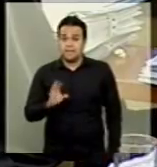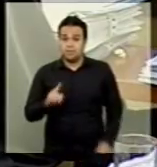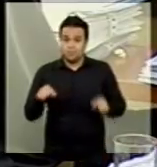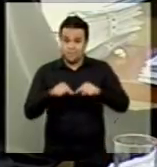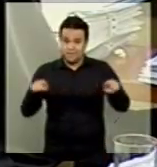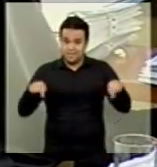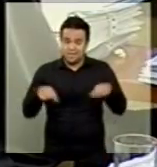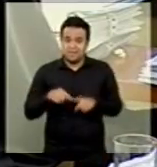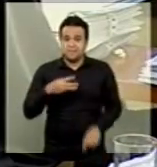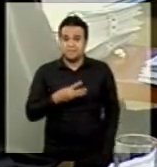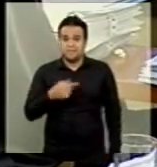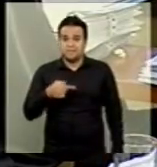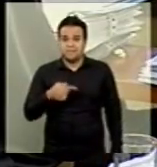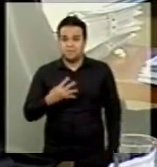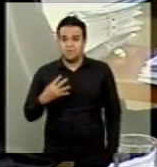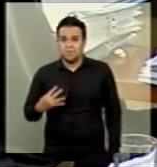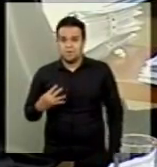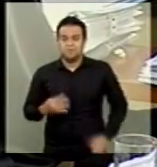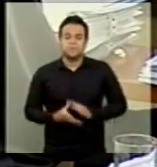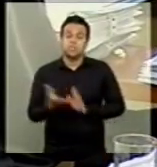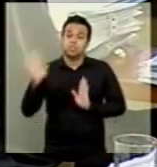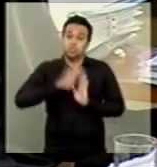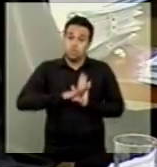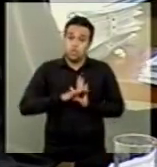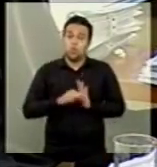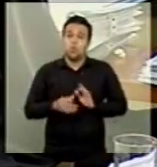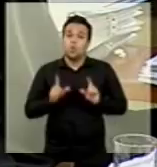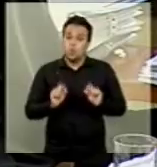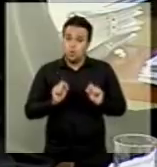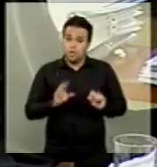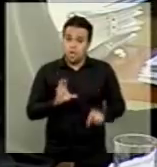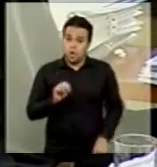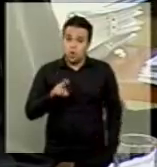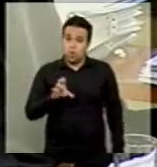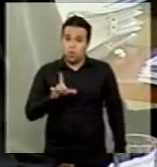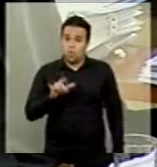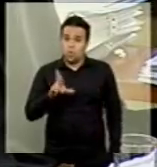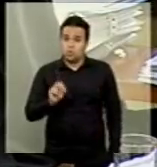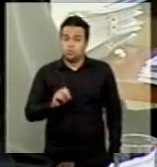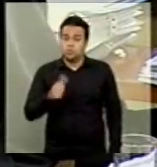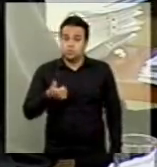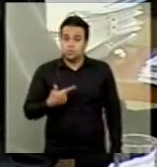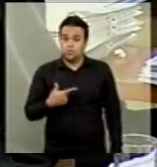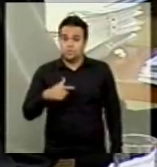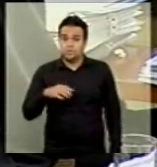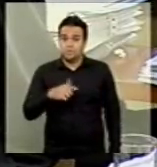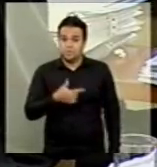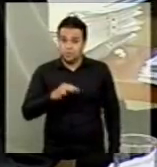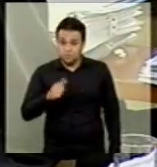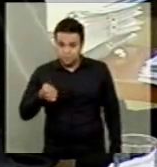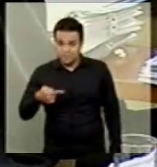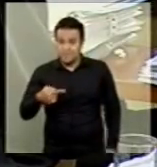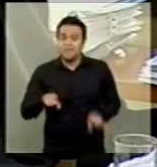3744... Miguel pediu para avisar. Ele chegou conclusos em 12 de setembro de 2007, também para análise